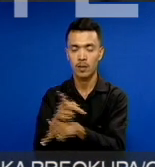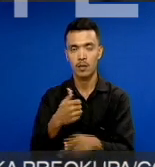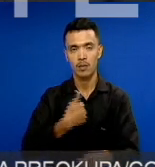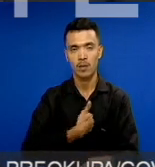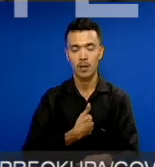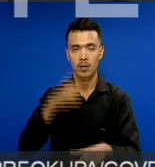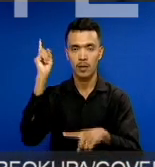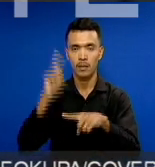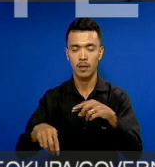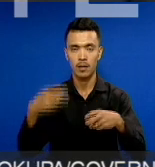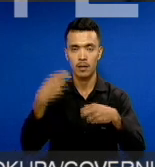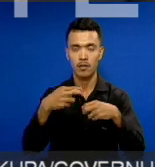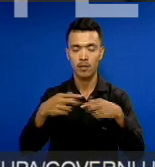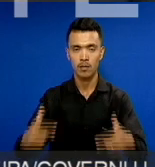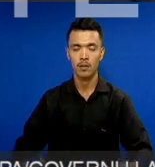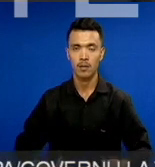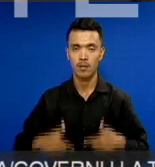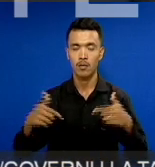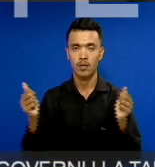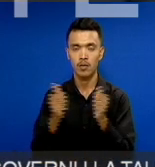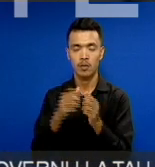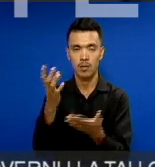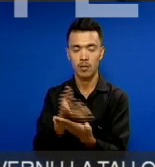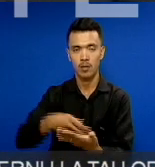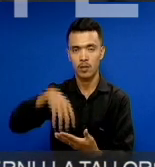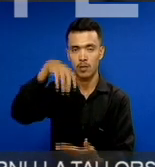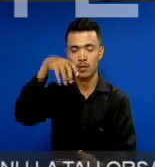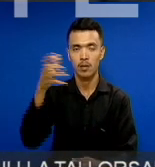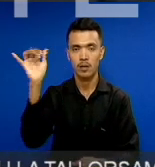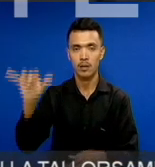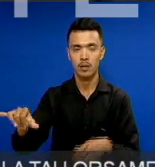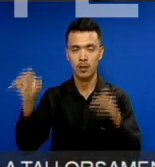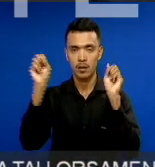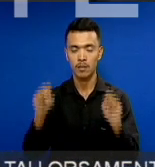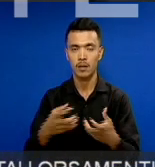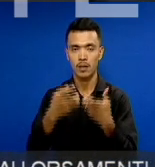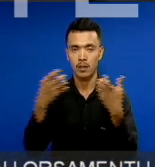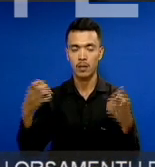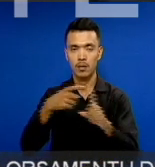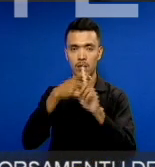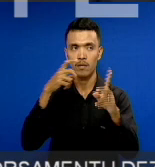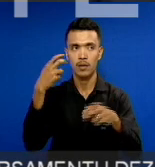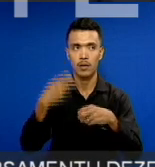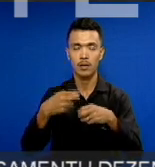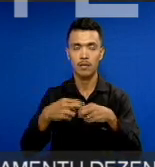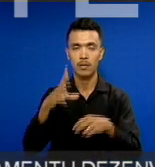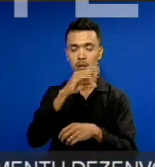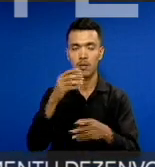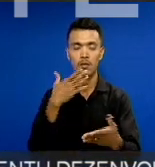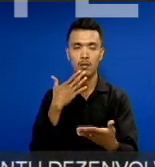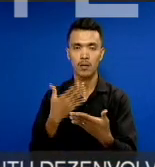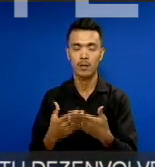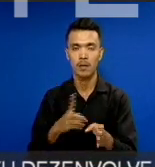po ameaça va sirne vida e labele po ameaça va sirne ricoçoin e sira bele acesso anos patem risco patem nebe seguro.